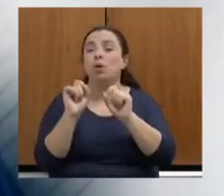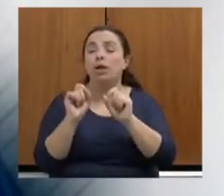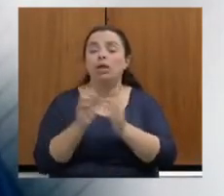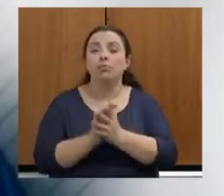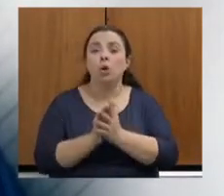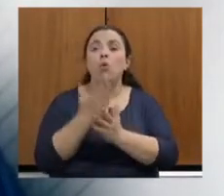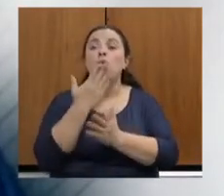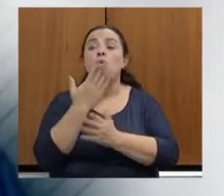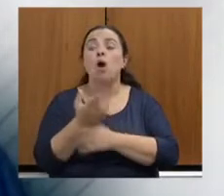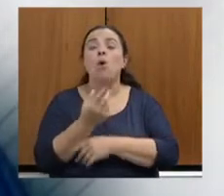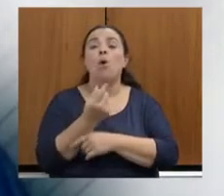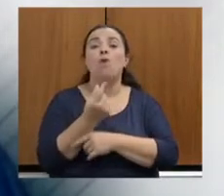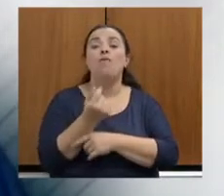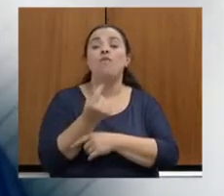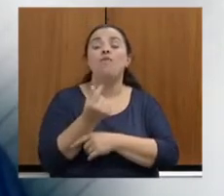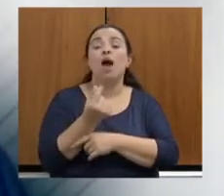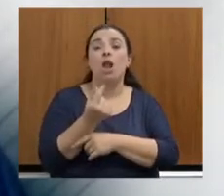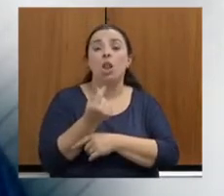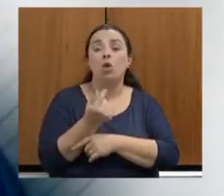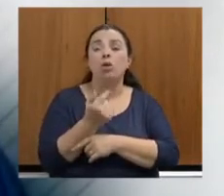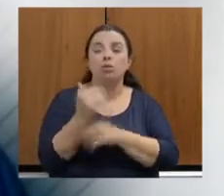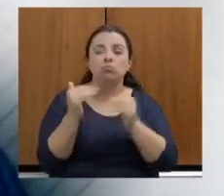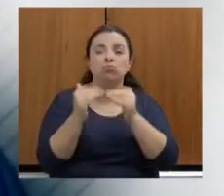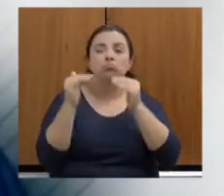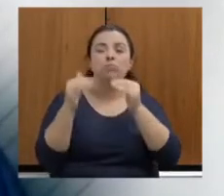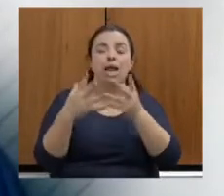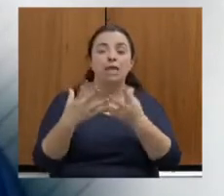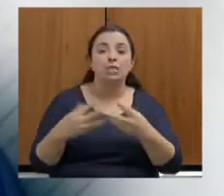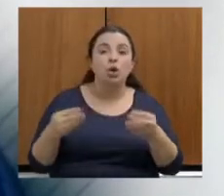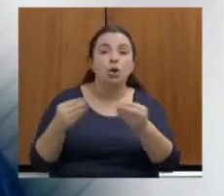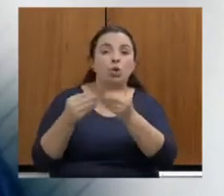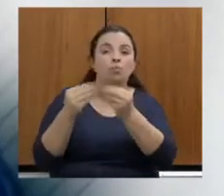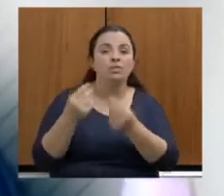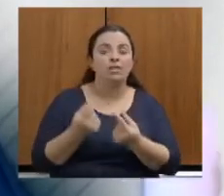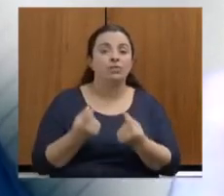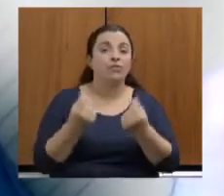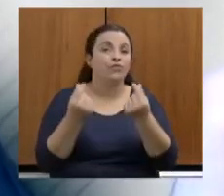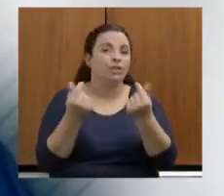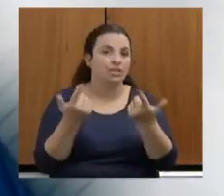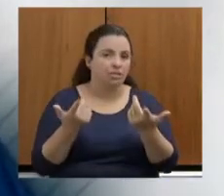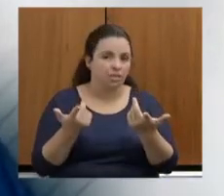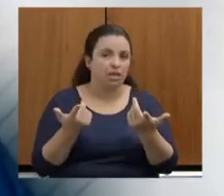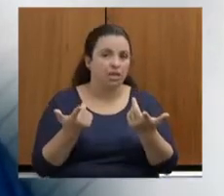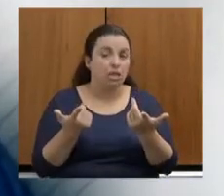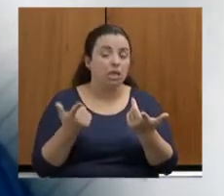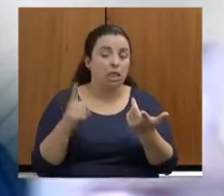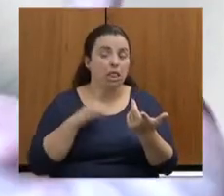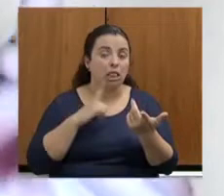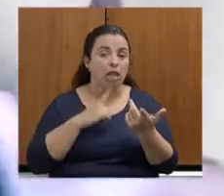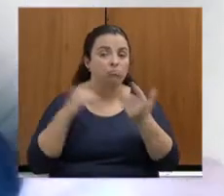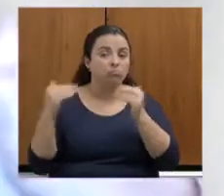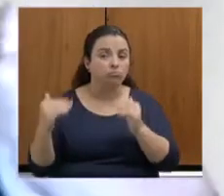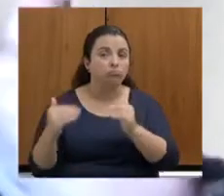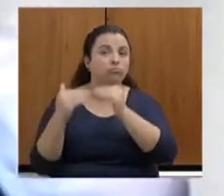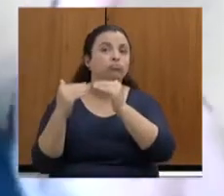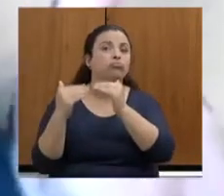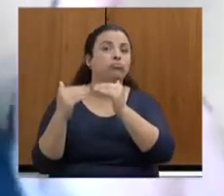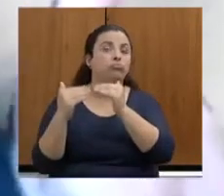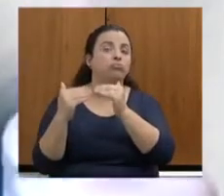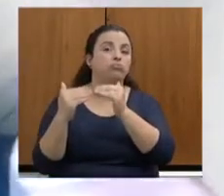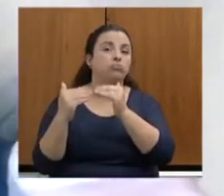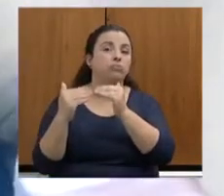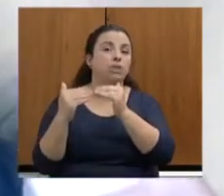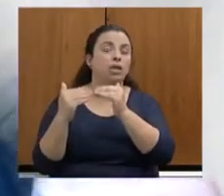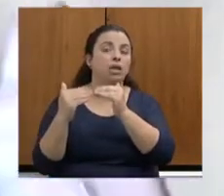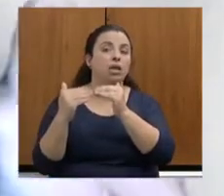seria adequado para essa compensação financeira que deve atender meio